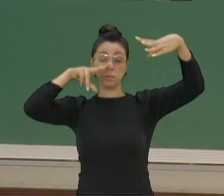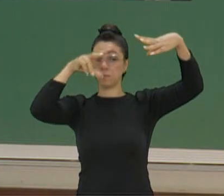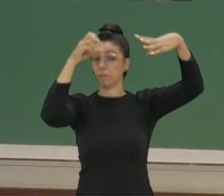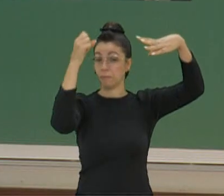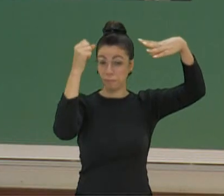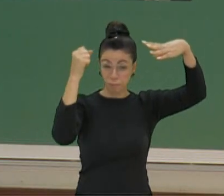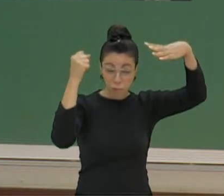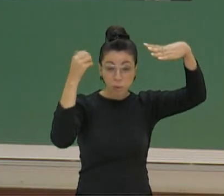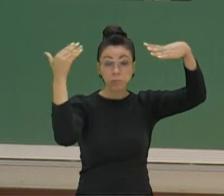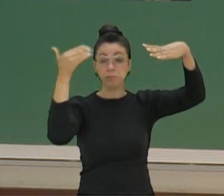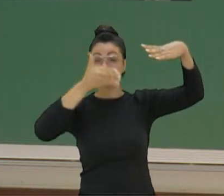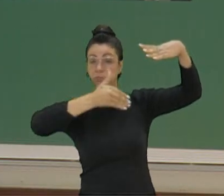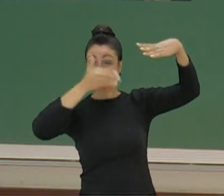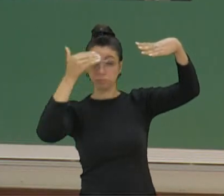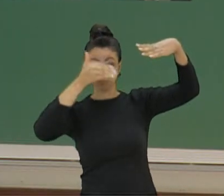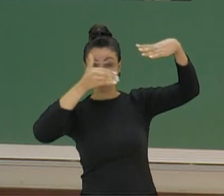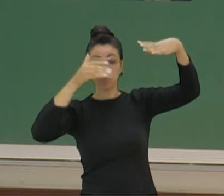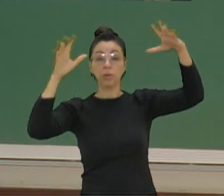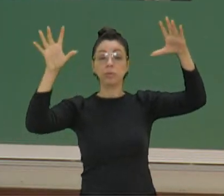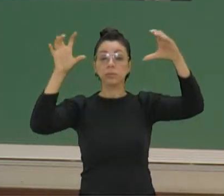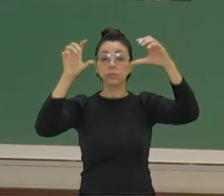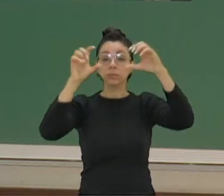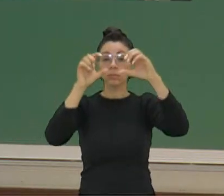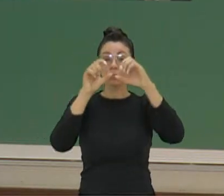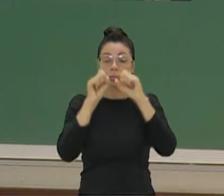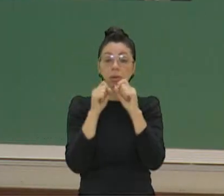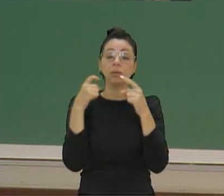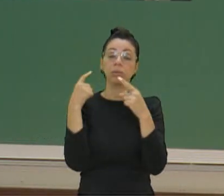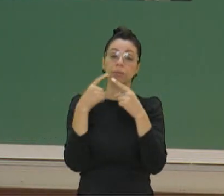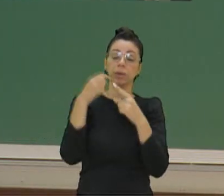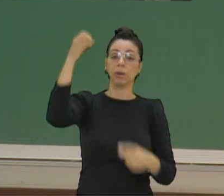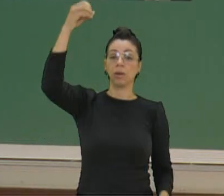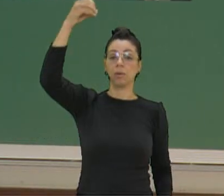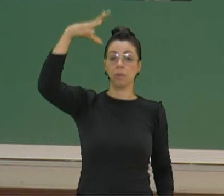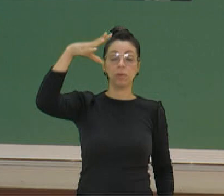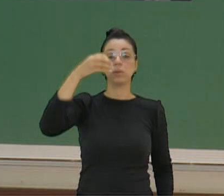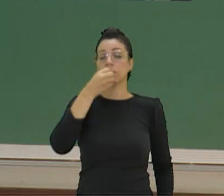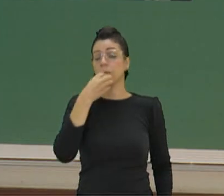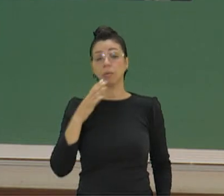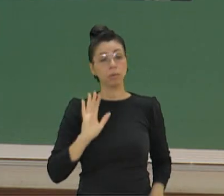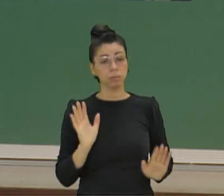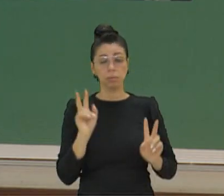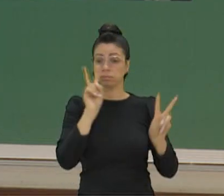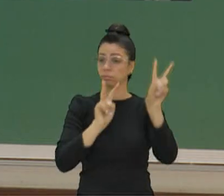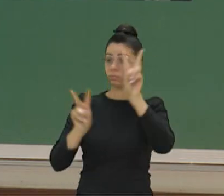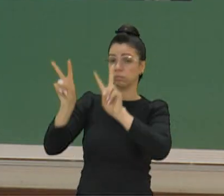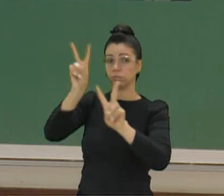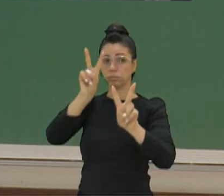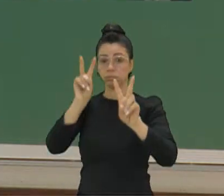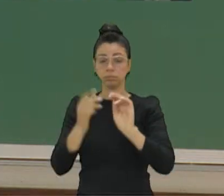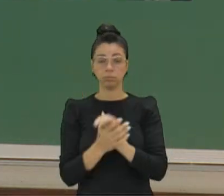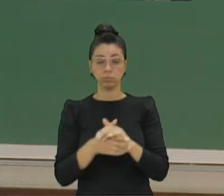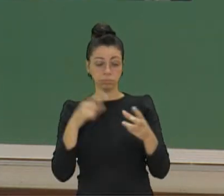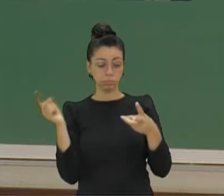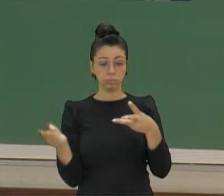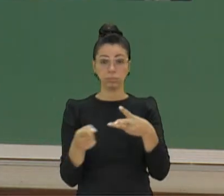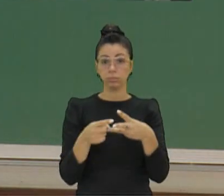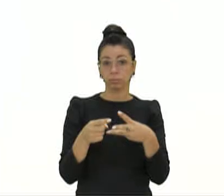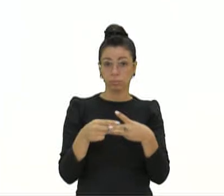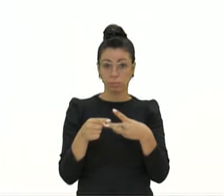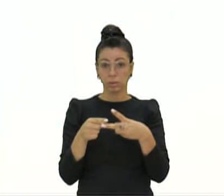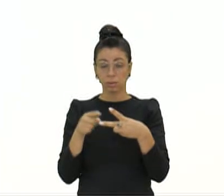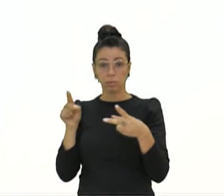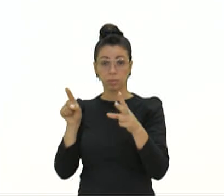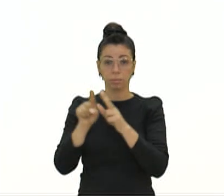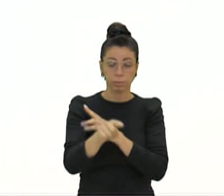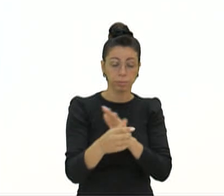vai machucar teus olhos. Então ela diminui porque já tem luz suficiente para observar as coisas. Vamos para o segundo quiz?